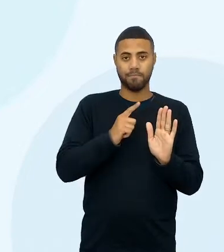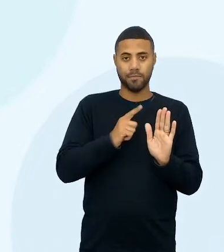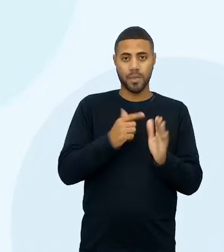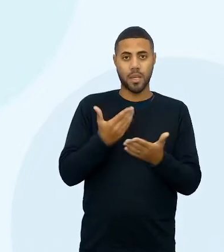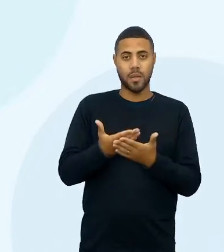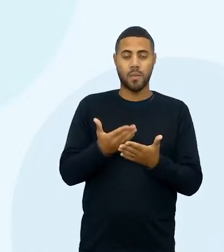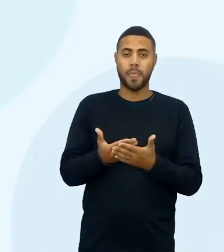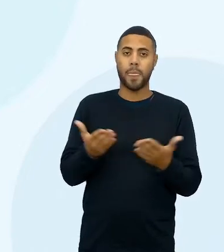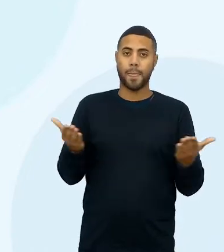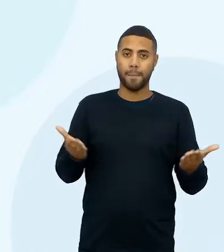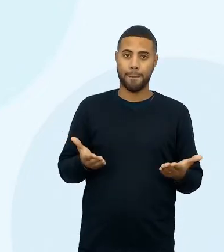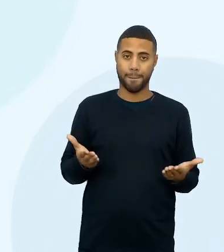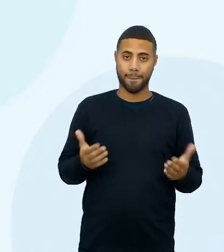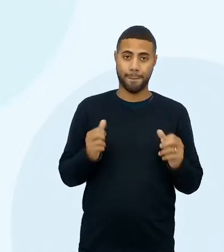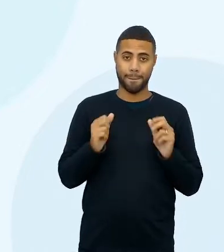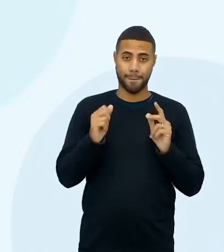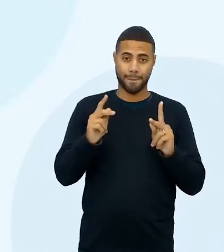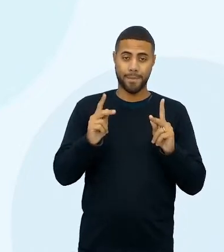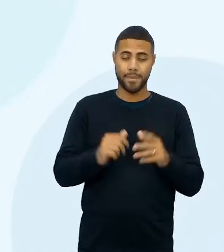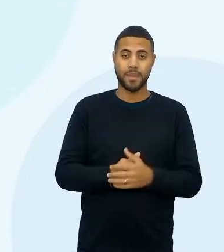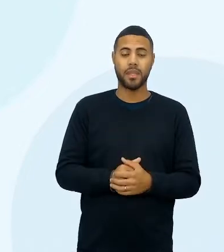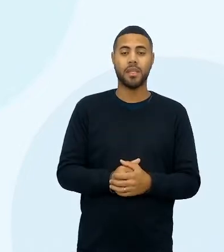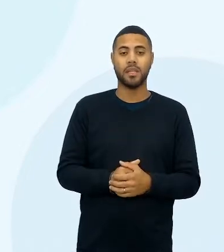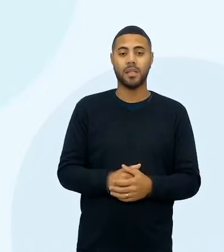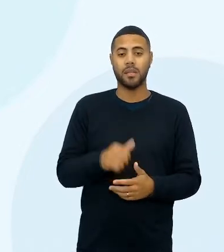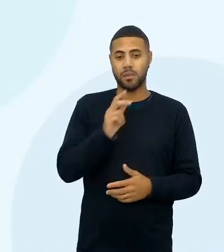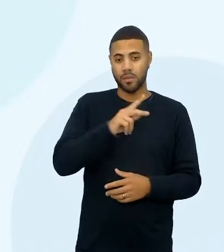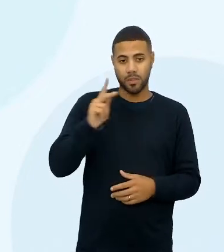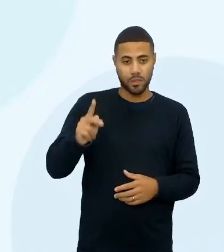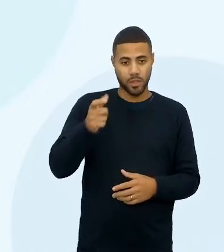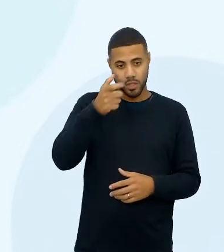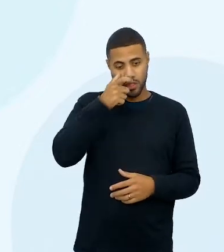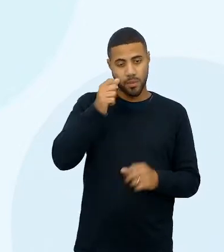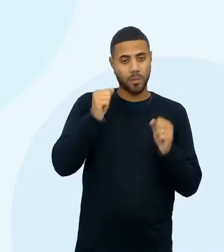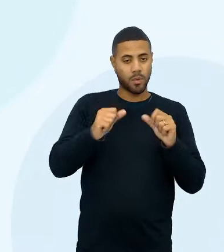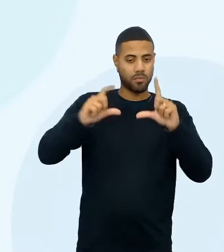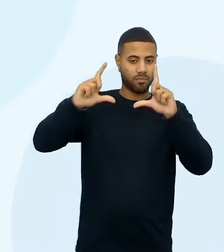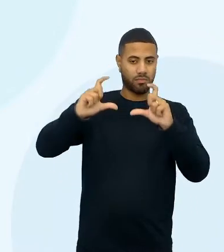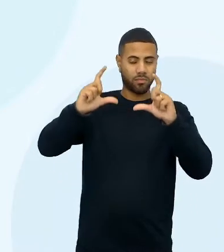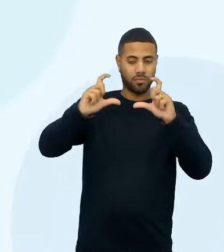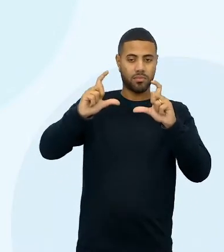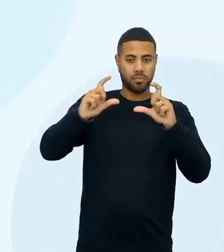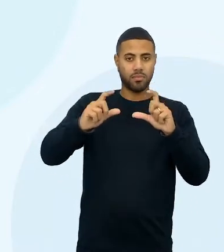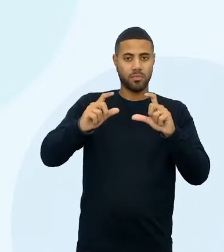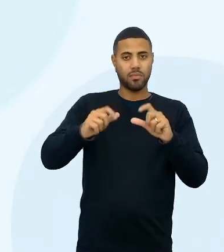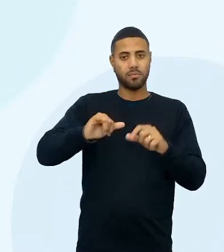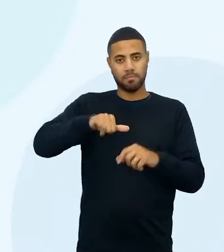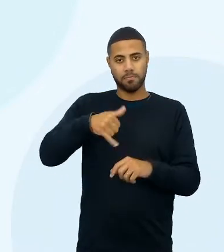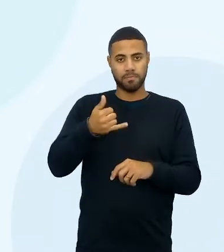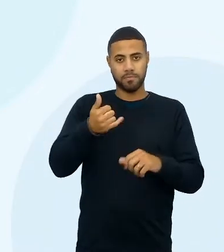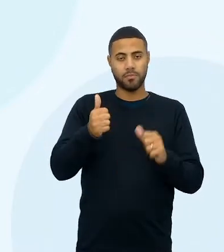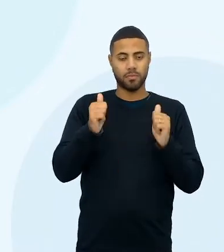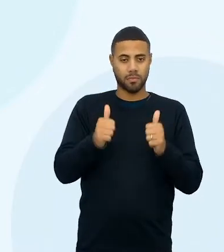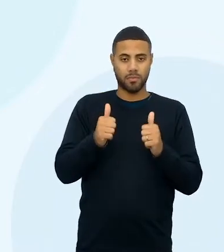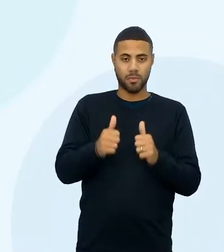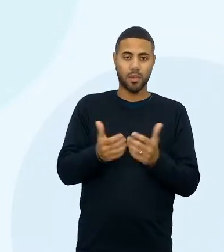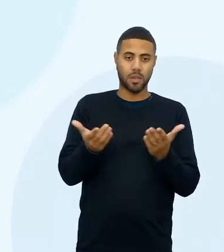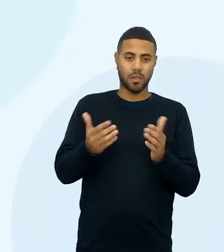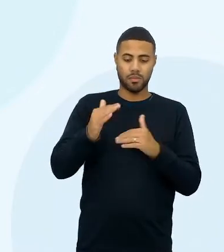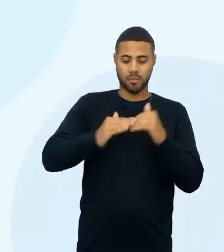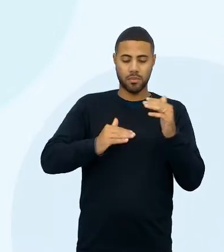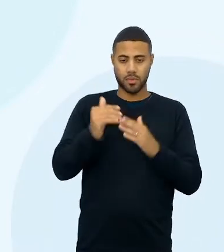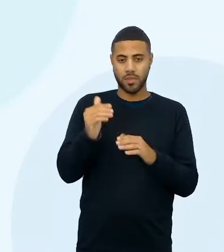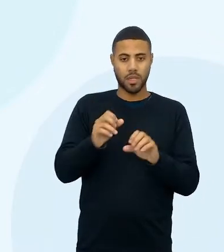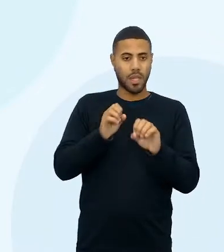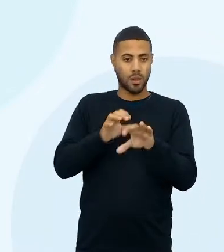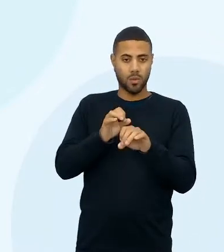aula de hoje, O professor aí que está assistindo, dá um print aí na tela para trabalhar essas habilidades aí